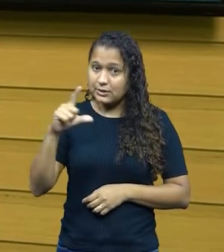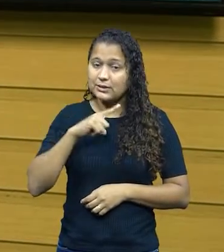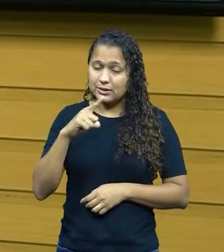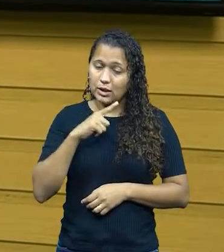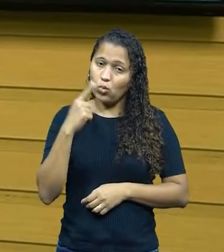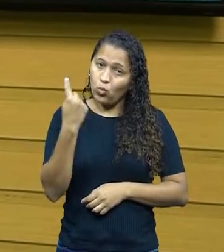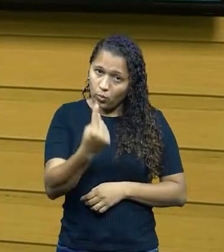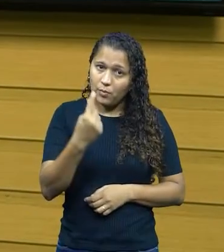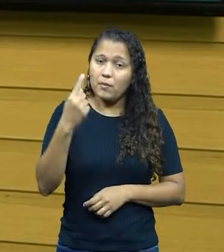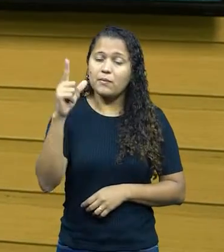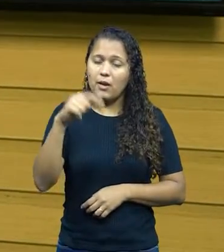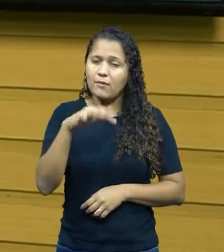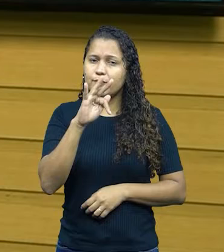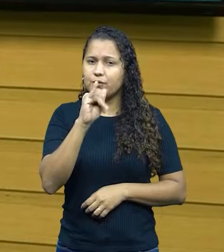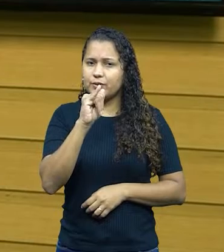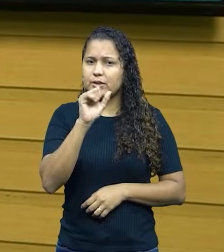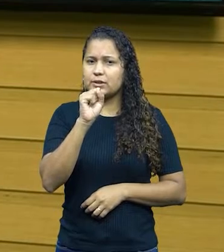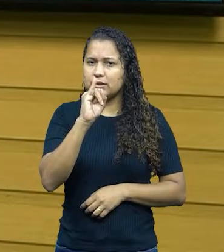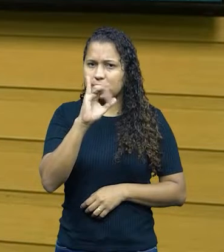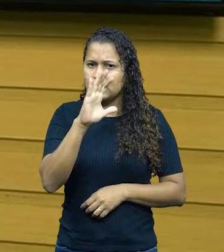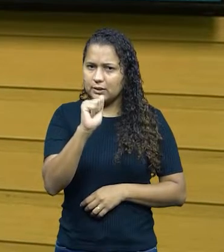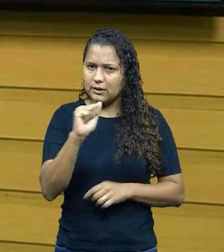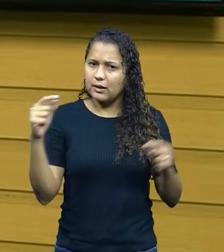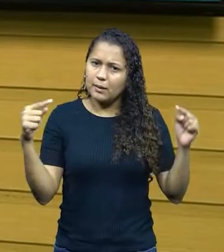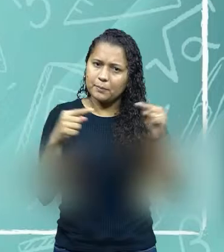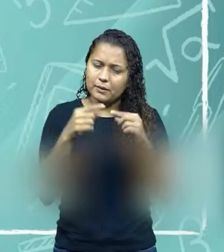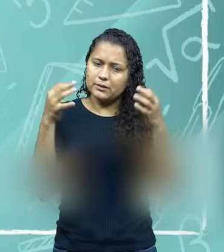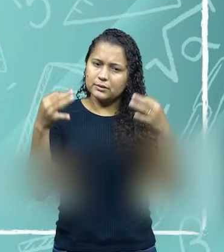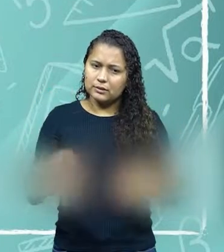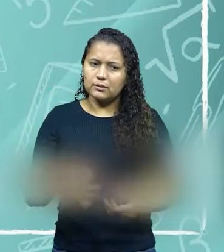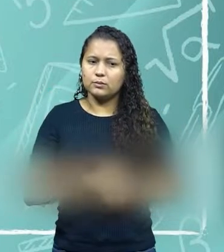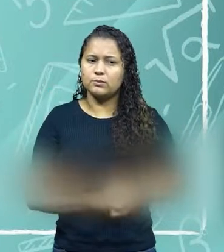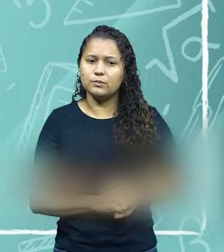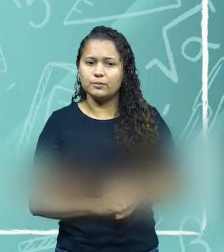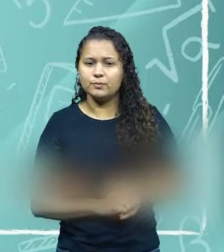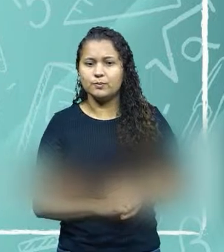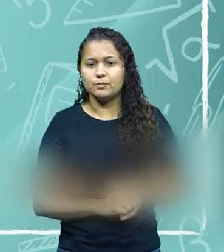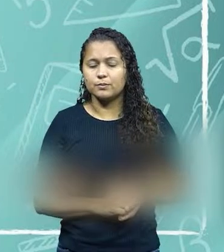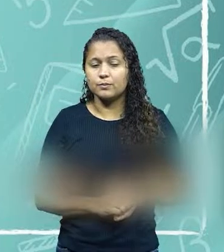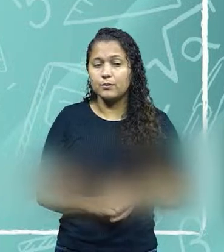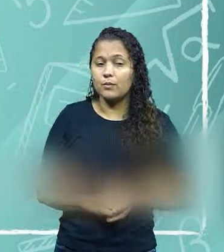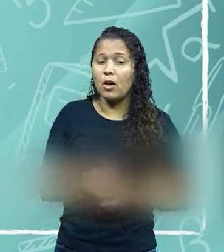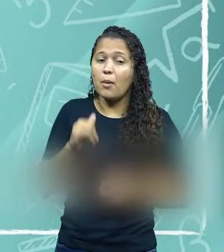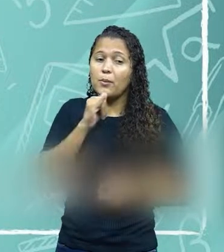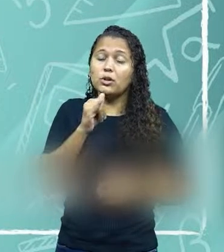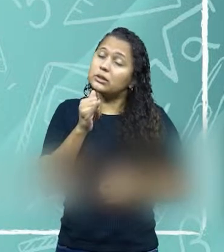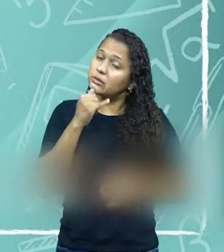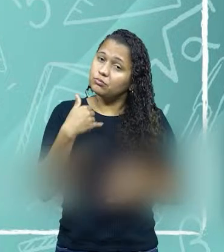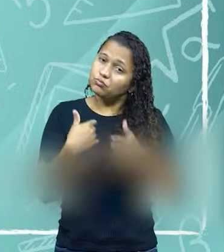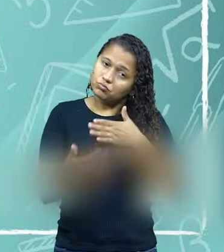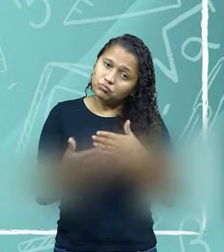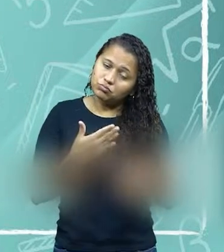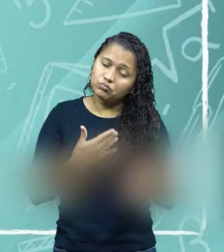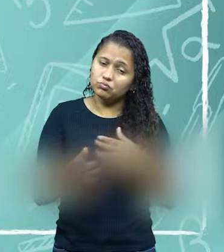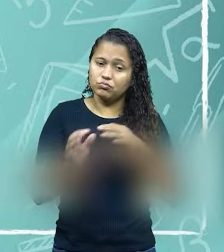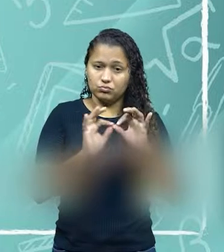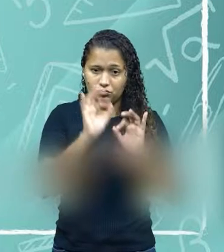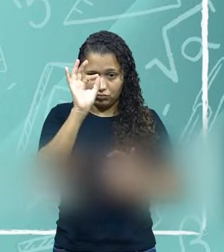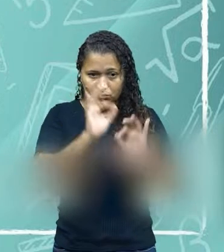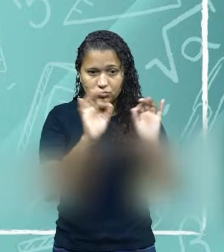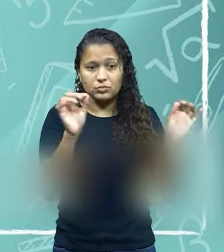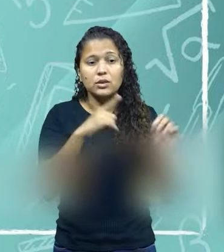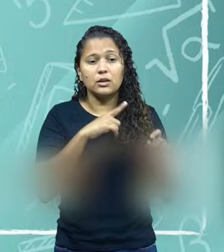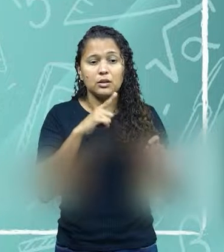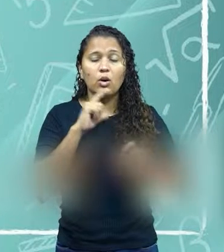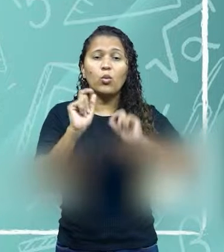unidade física que corresponde a ela. Então, ao medirmos alguma grandeza física, nós